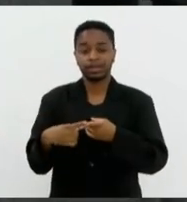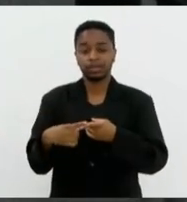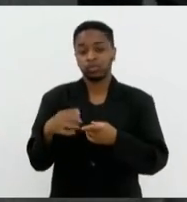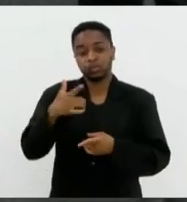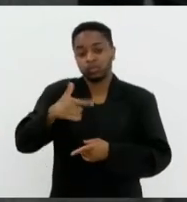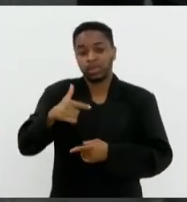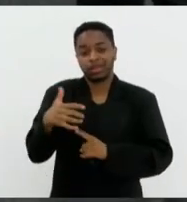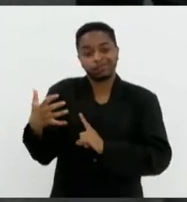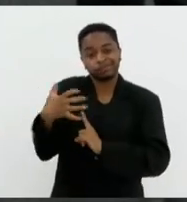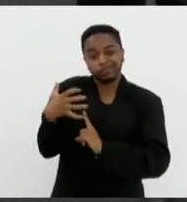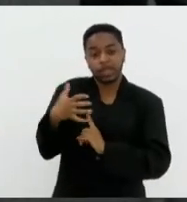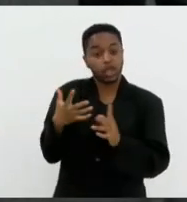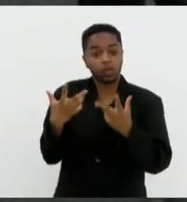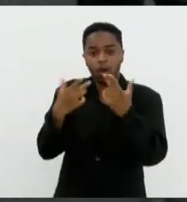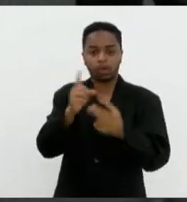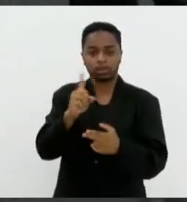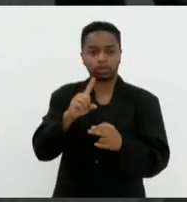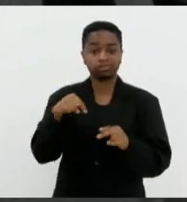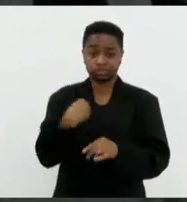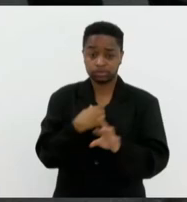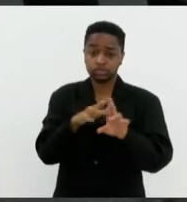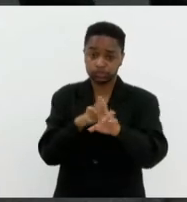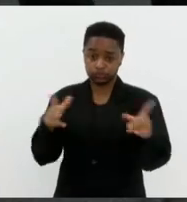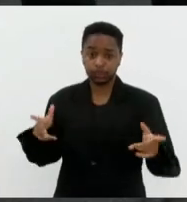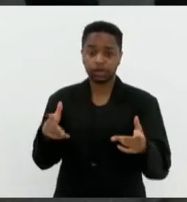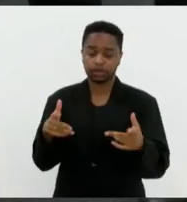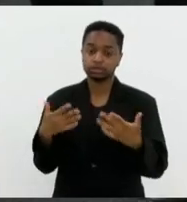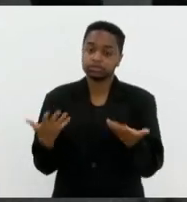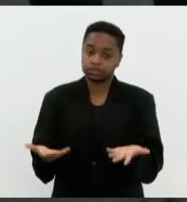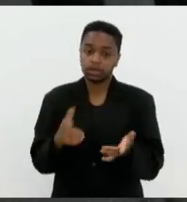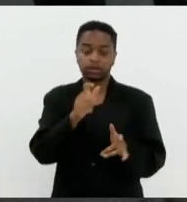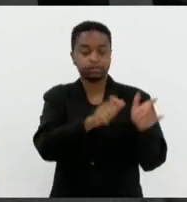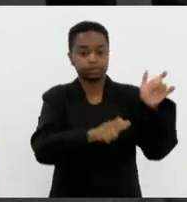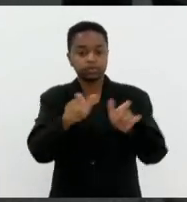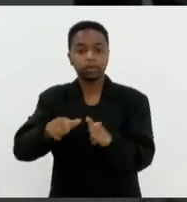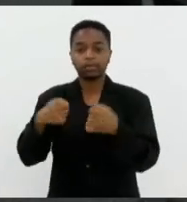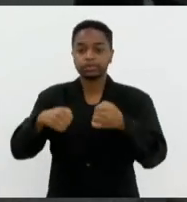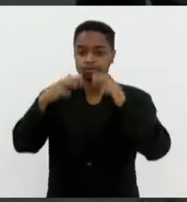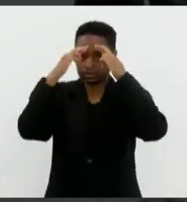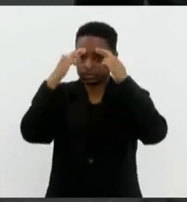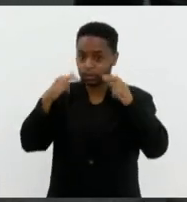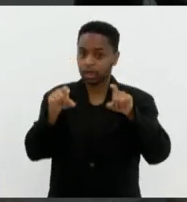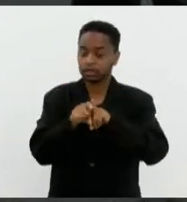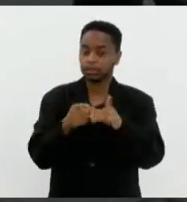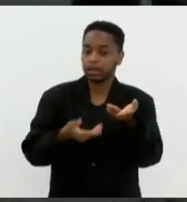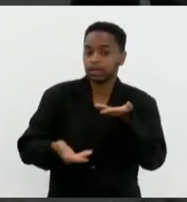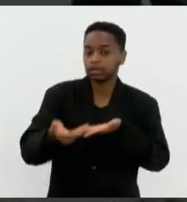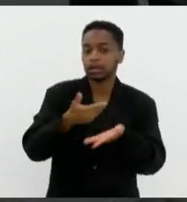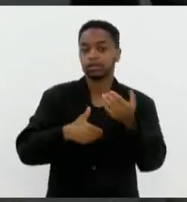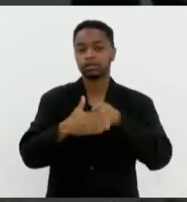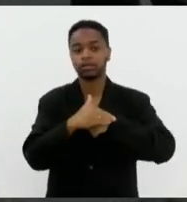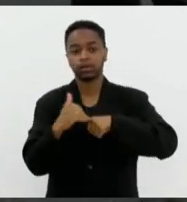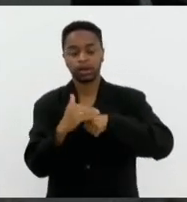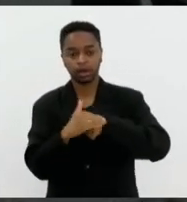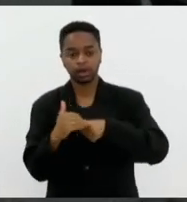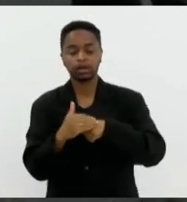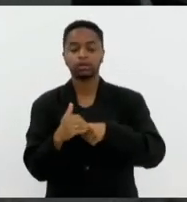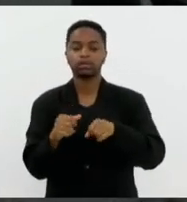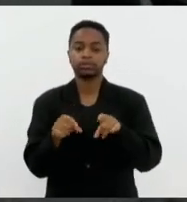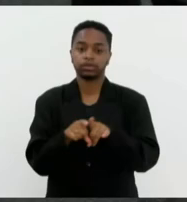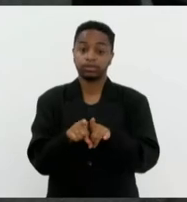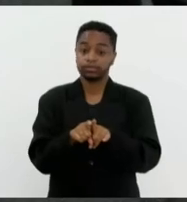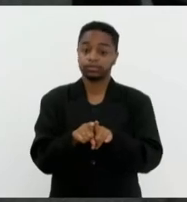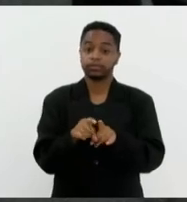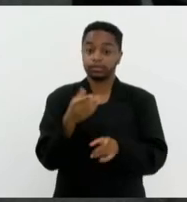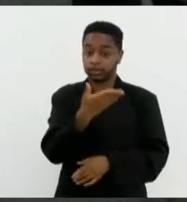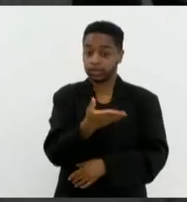igual, cada um de nós é diferente. As pessoas têm que ser respeitadas e tratadas com carinho, como, aliás, Tia Ju,